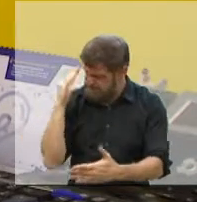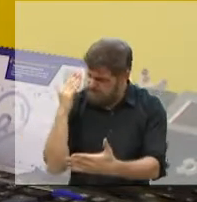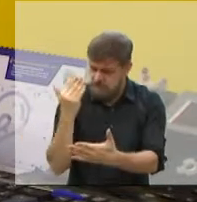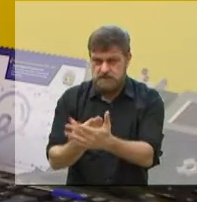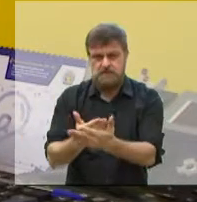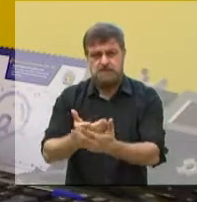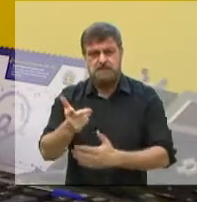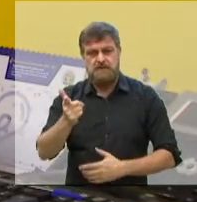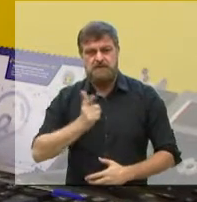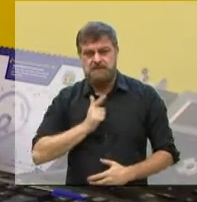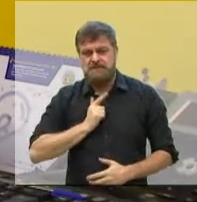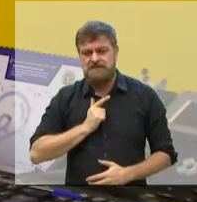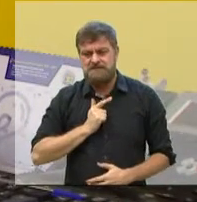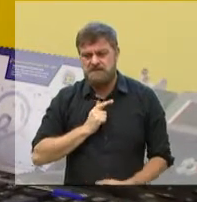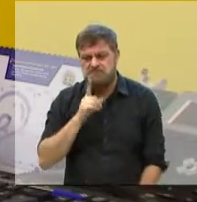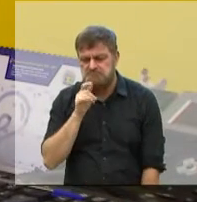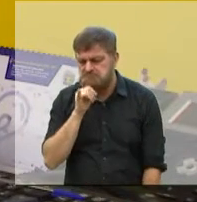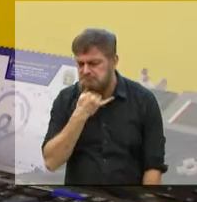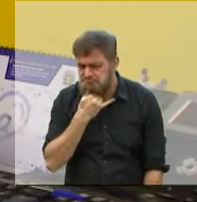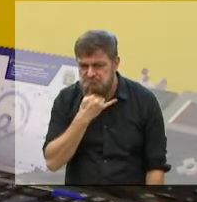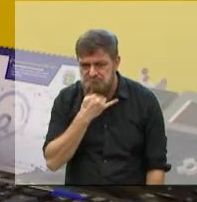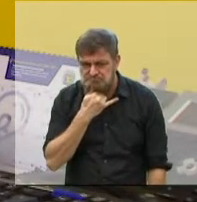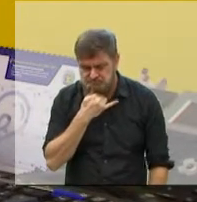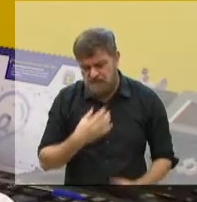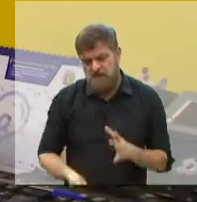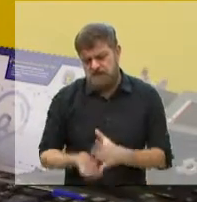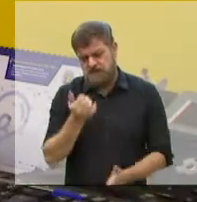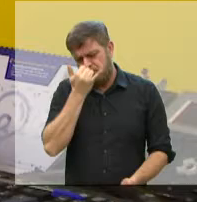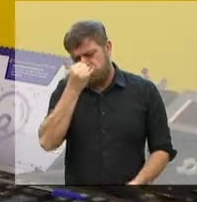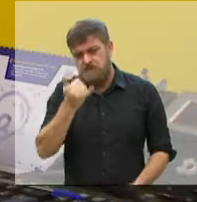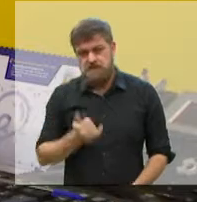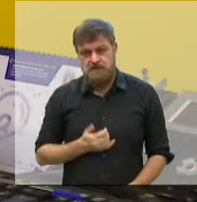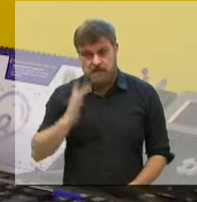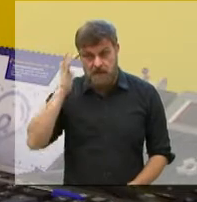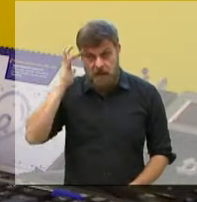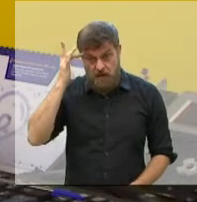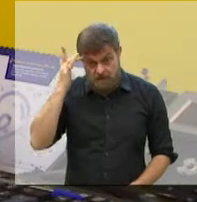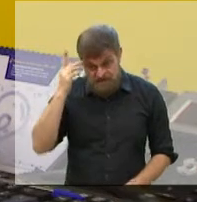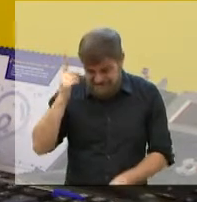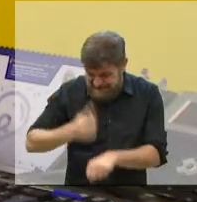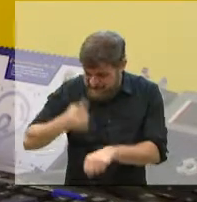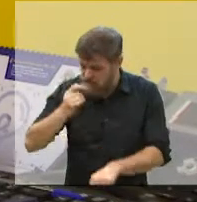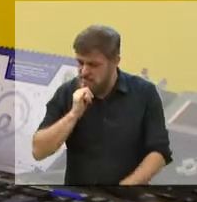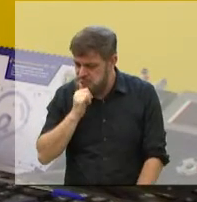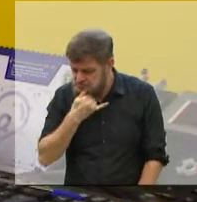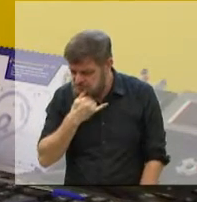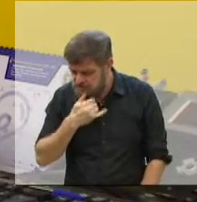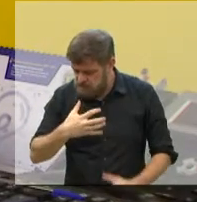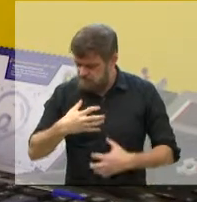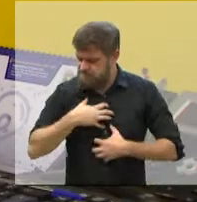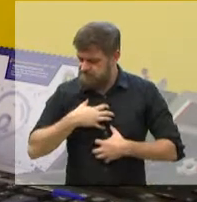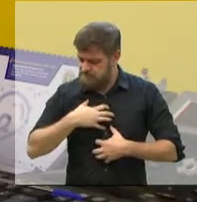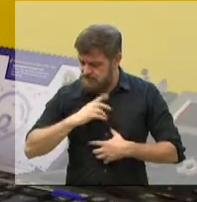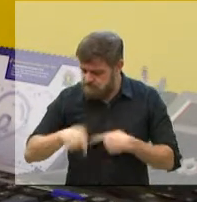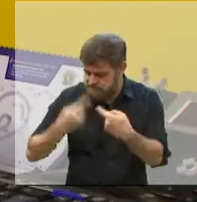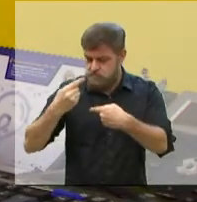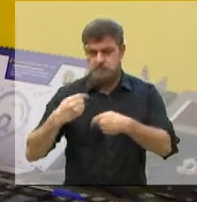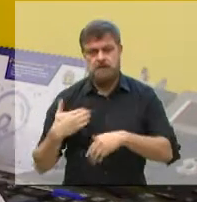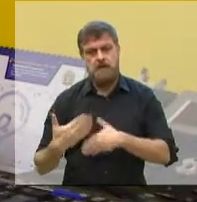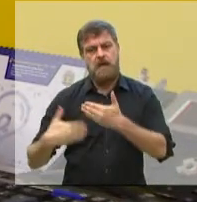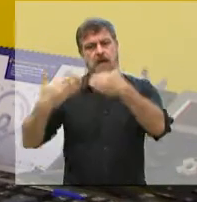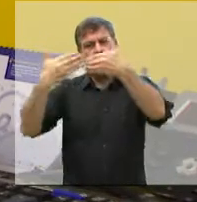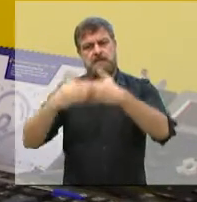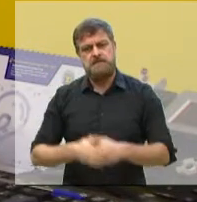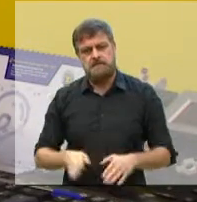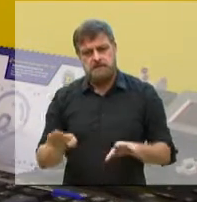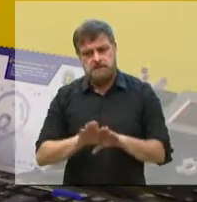vezes a gente tem algumas decepções. Mas eu acho que quando você tem as decepções que você cresce. Que eu vou